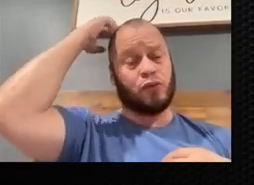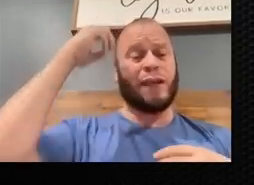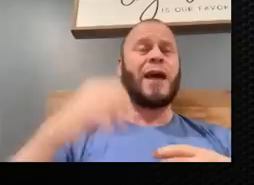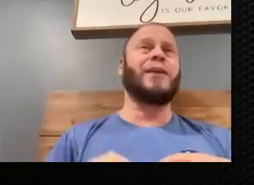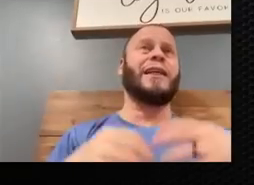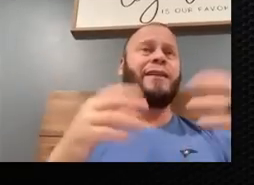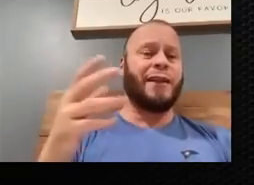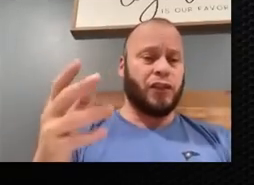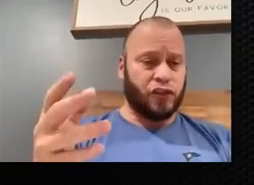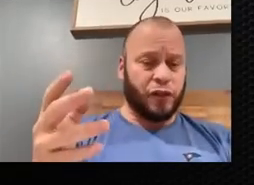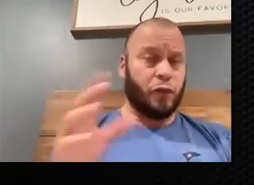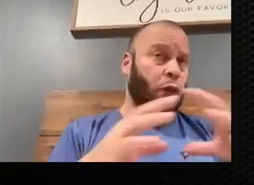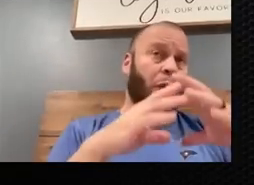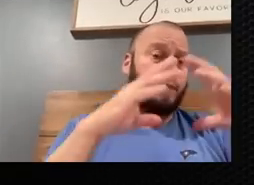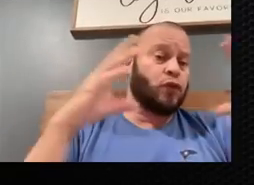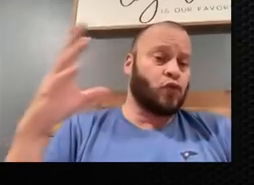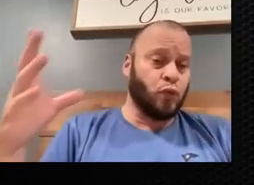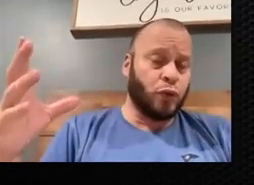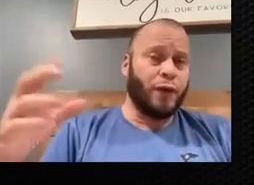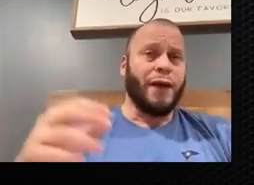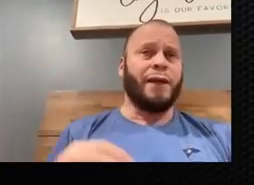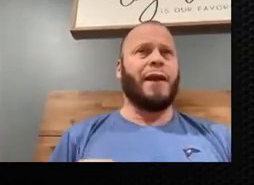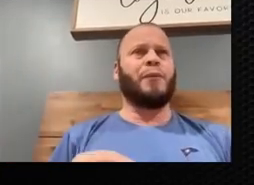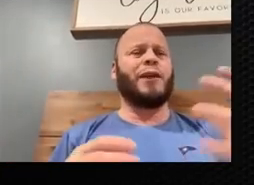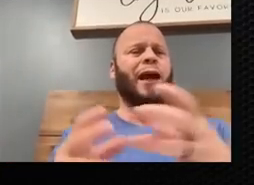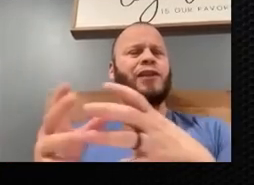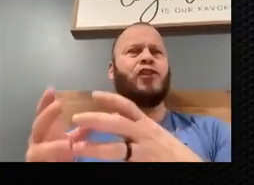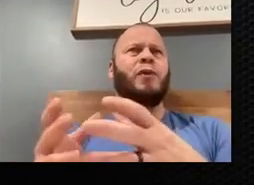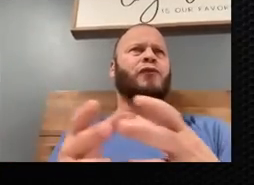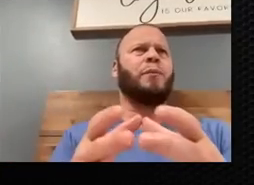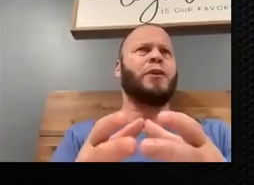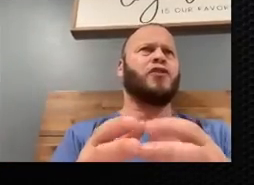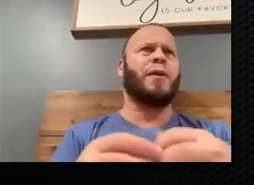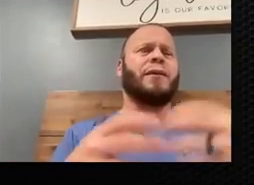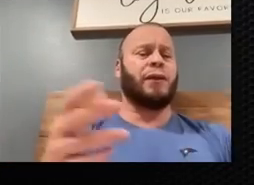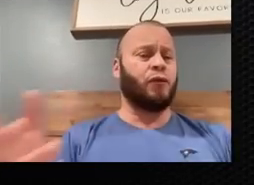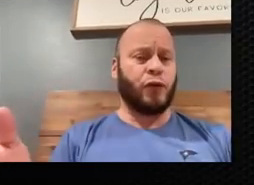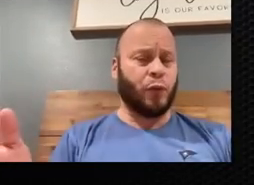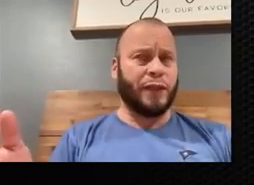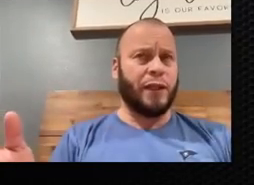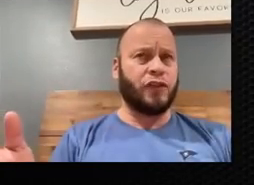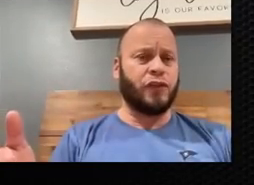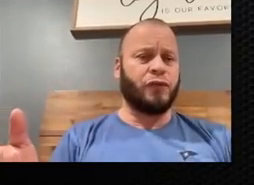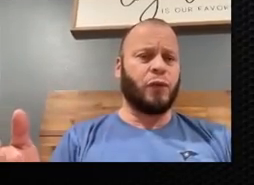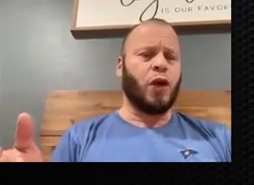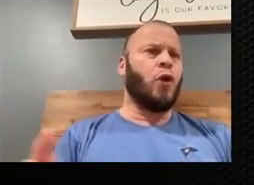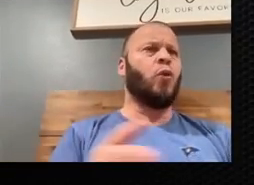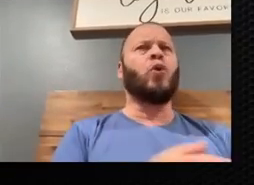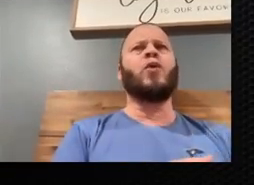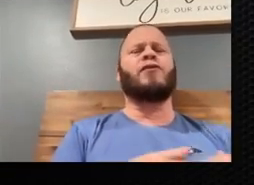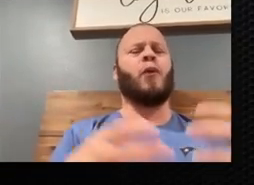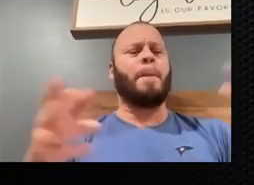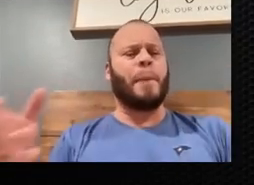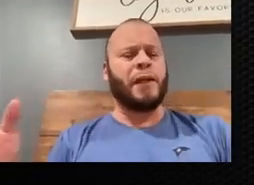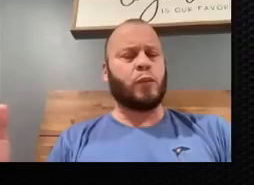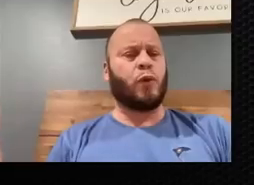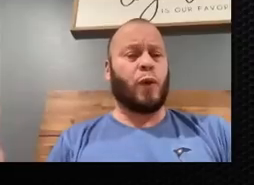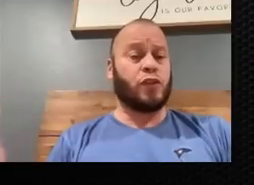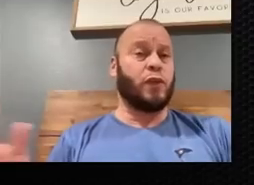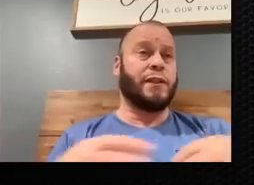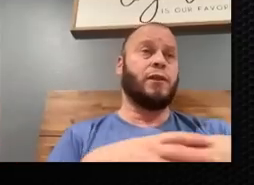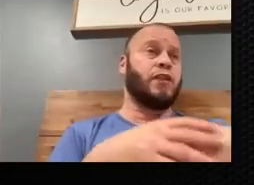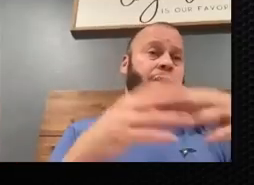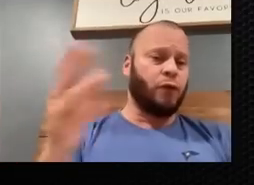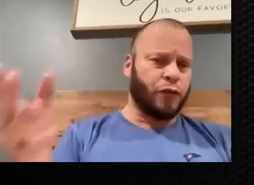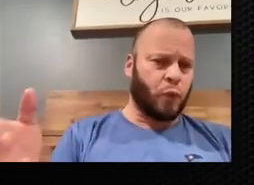deixar o Bolsonaro inelegível, que é um absurdo, porque a Dilma foi impeachment e não ficou inelegível, o Lula ficou preso